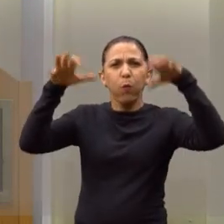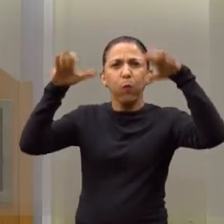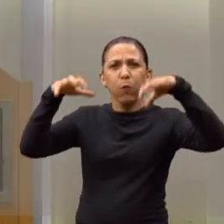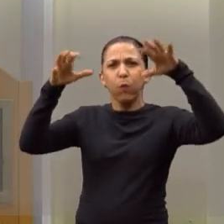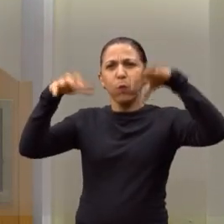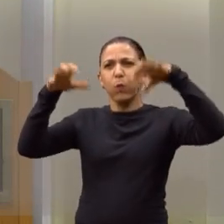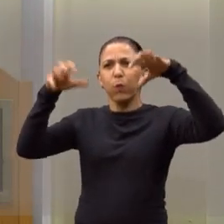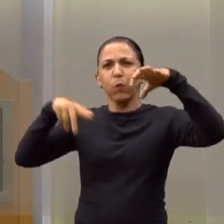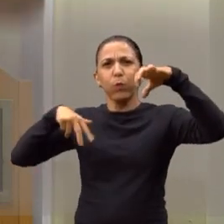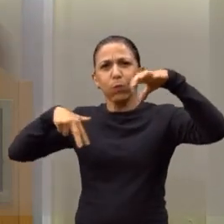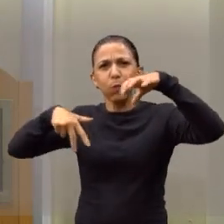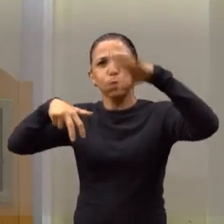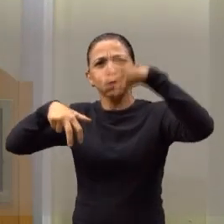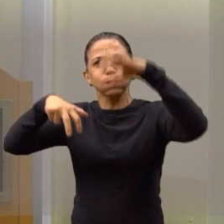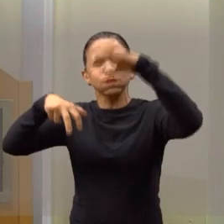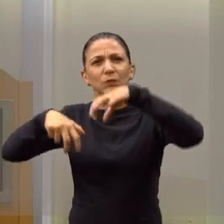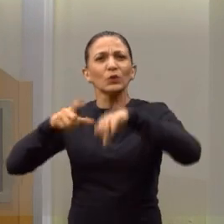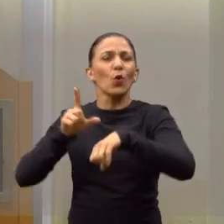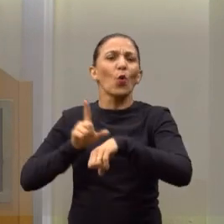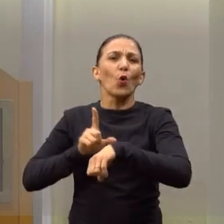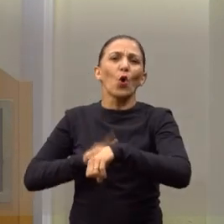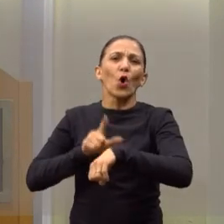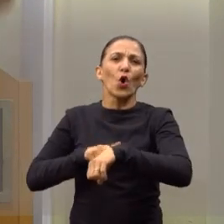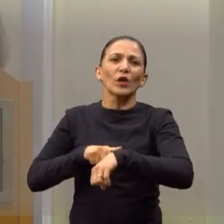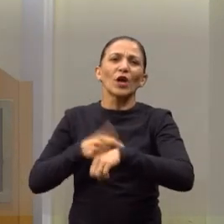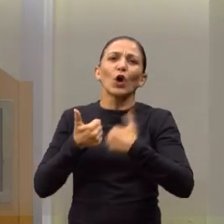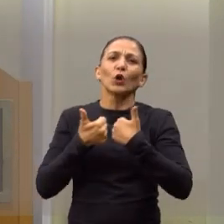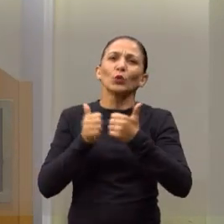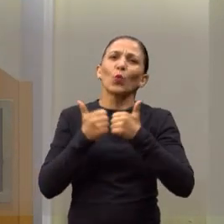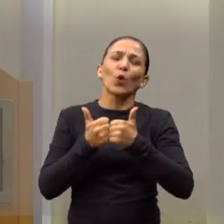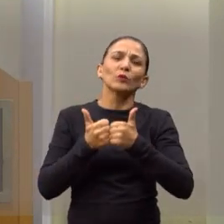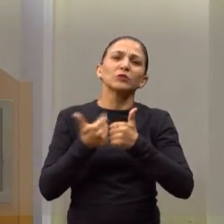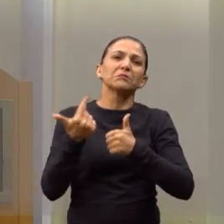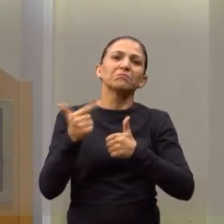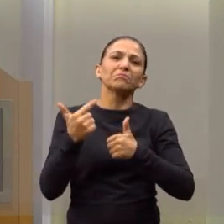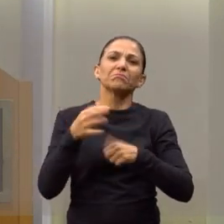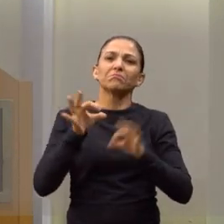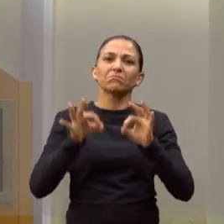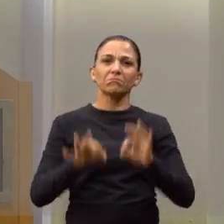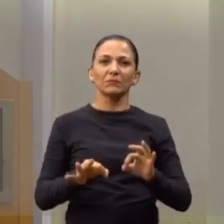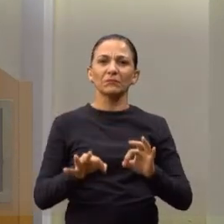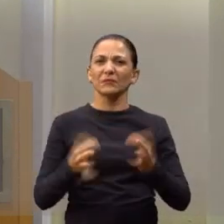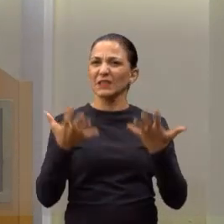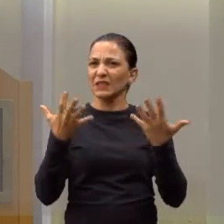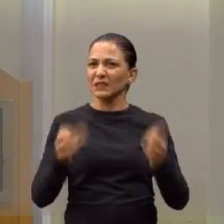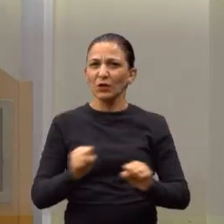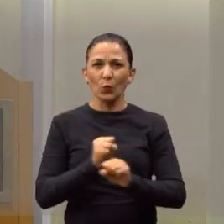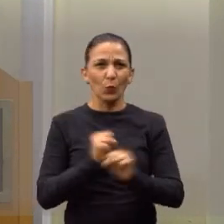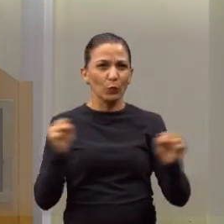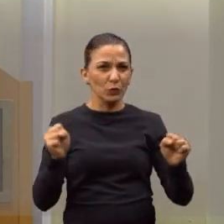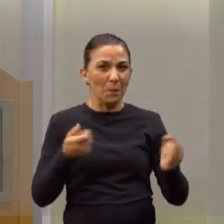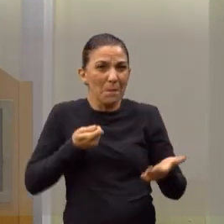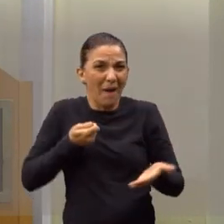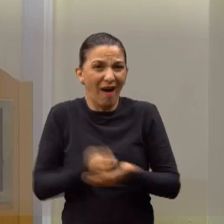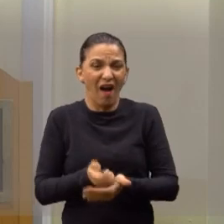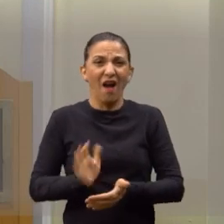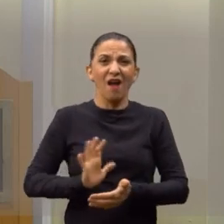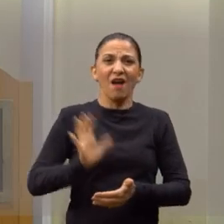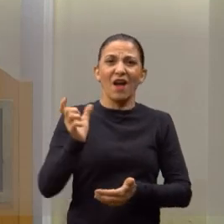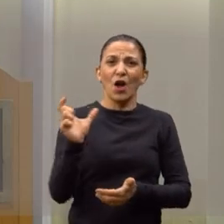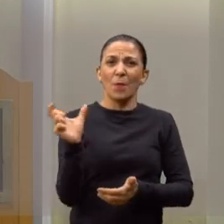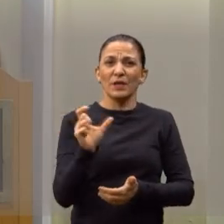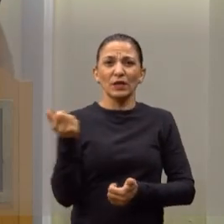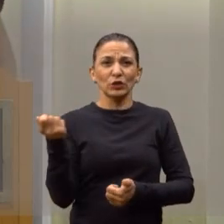danada, porque não tinha ônibus passando no horário combinado. Então a gente não pode tolerar pagar o preço que o povo paga para andar de